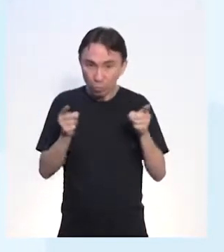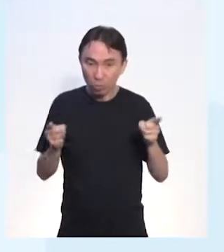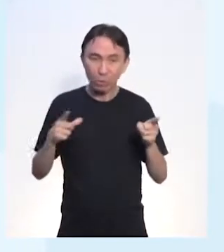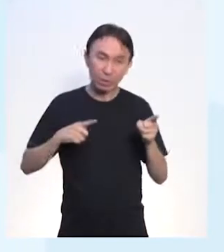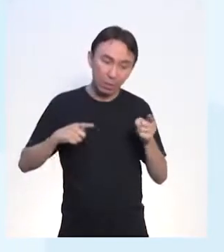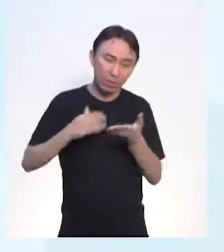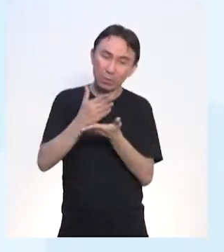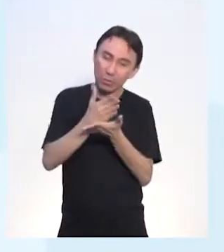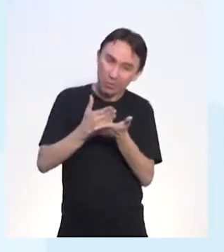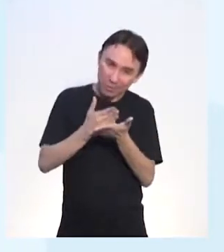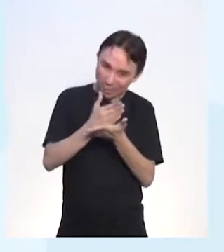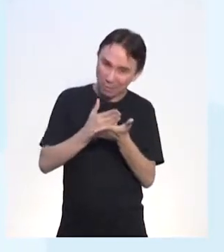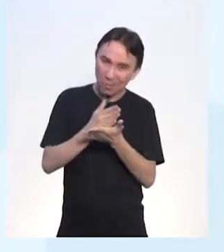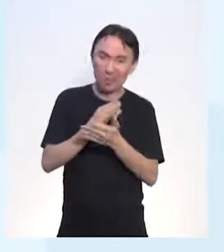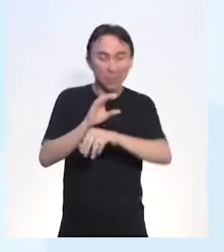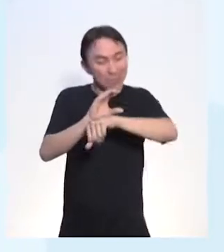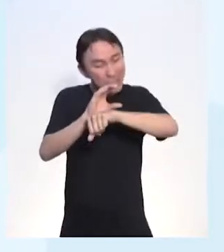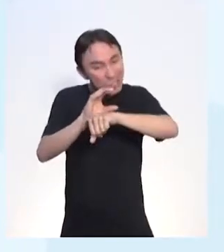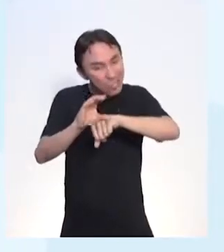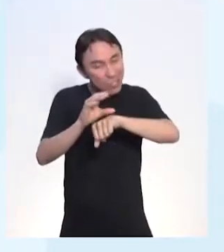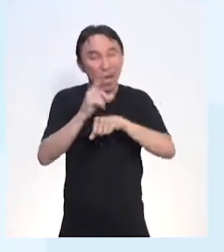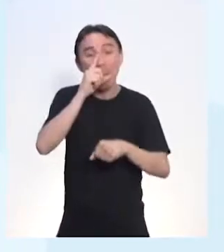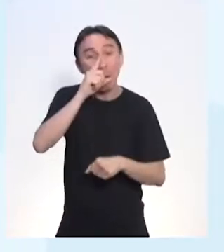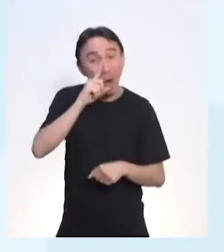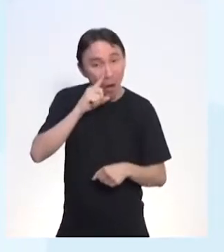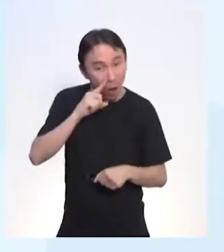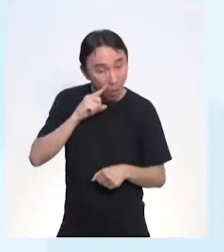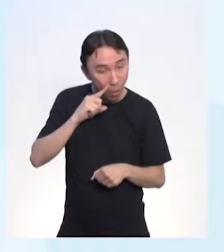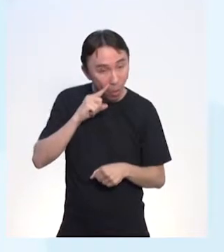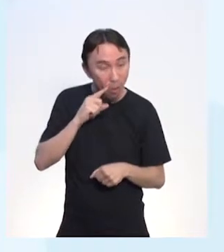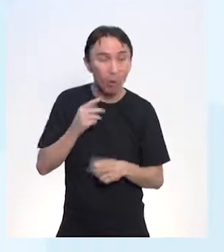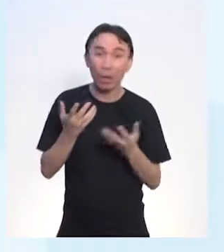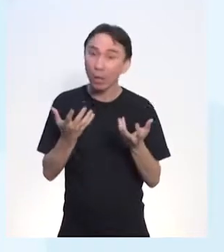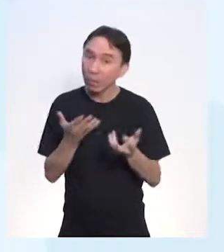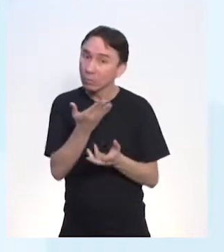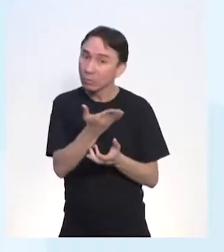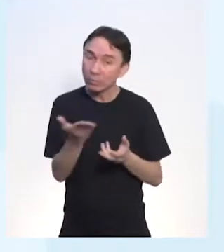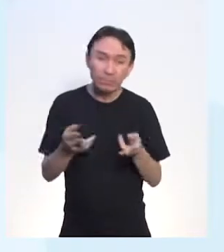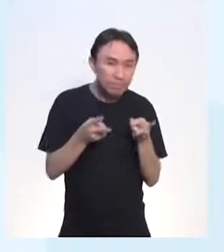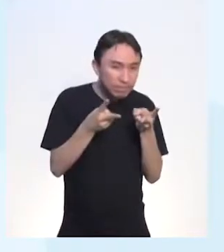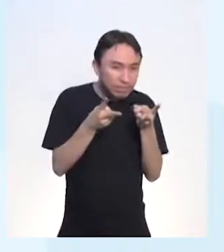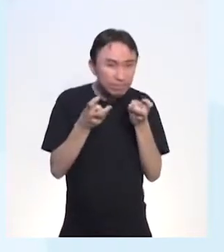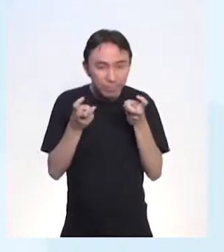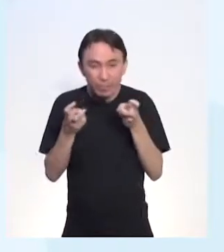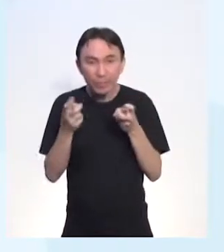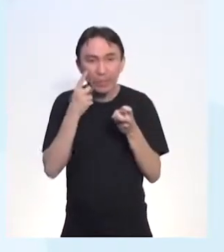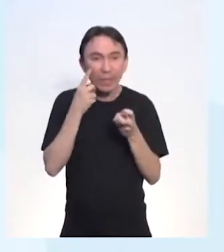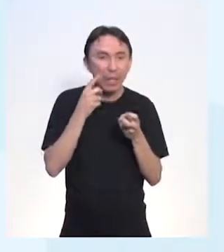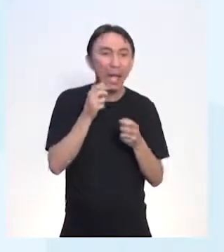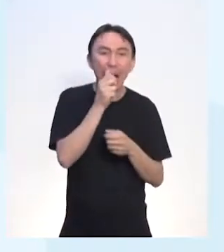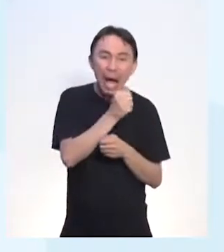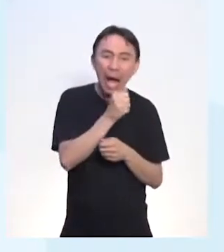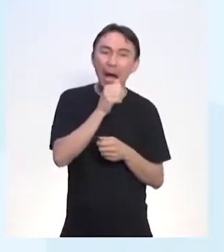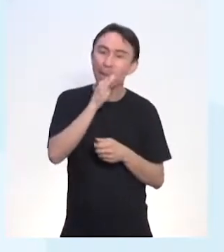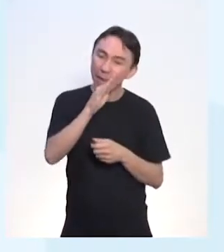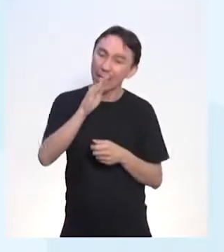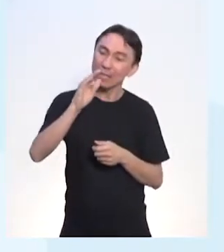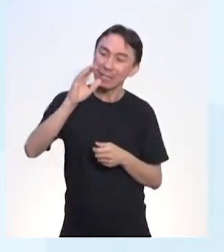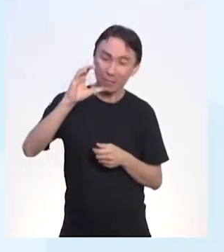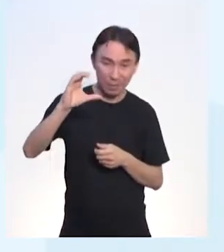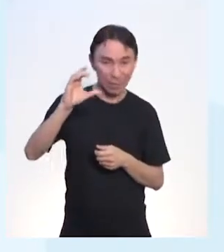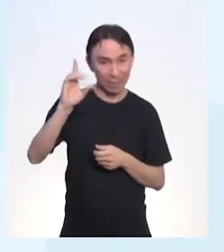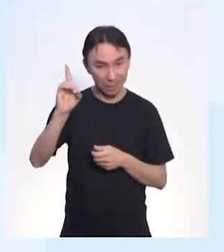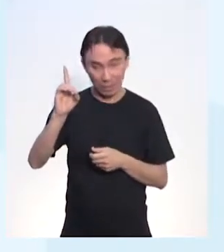cinza e num amarelo. E eu quero que você observe qual letra, A, B, C, D